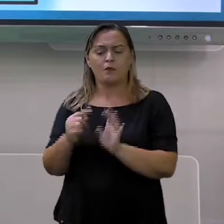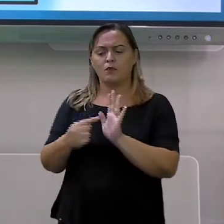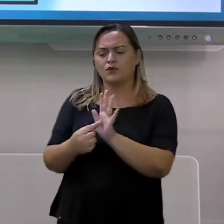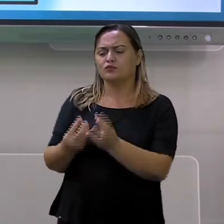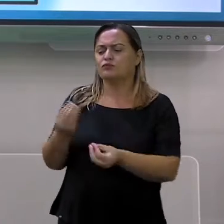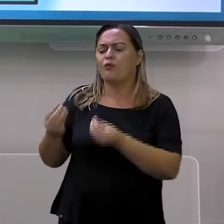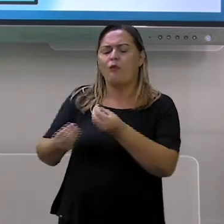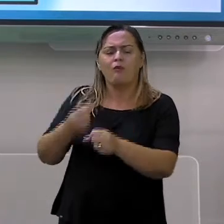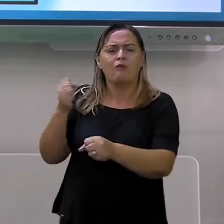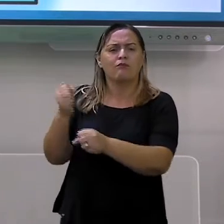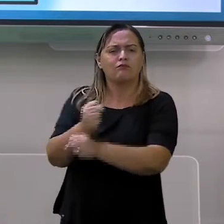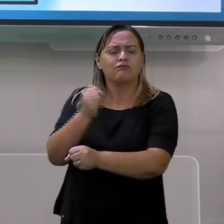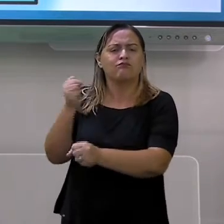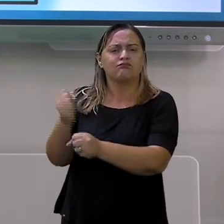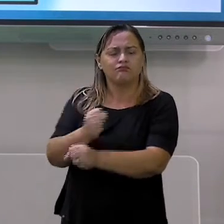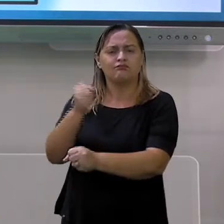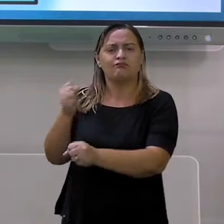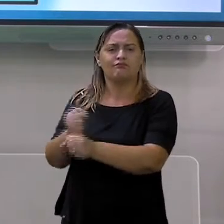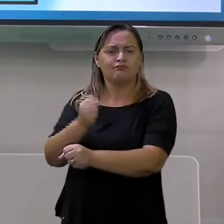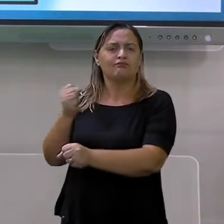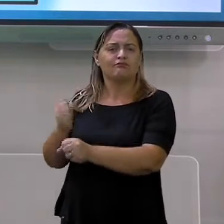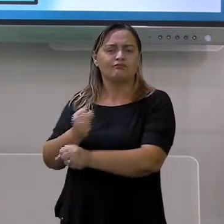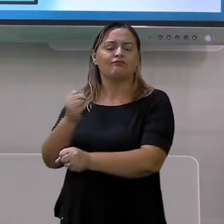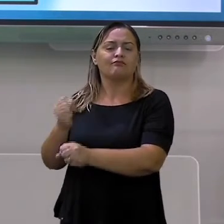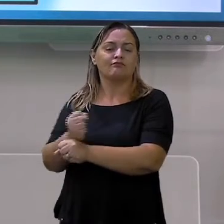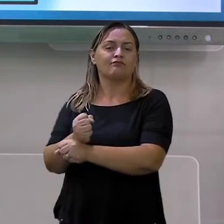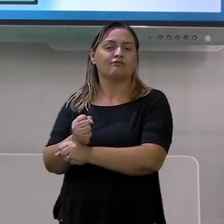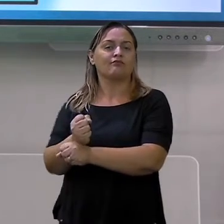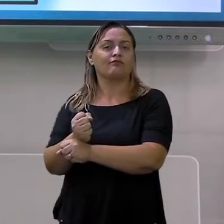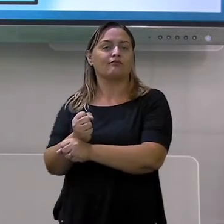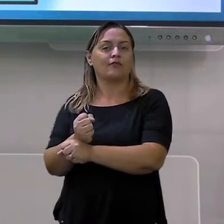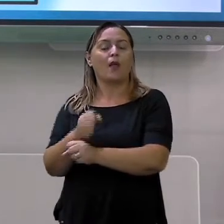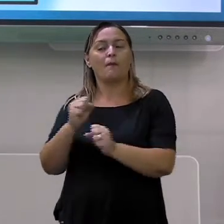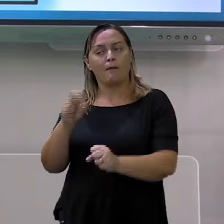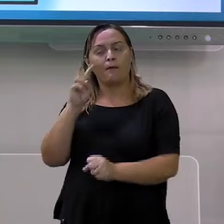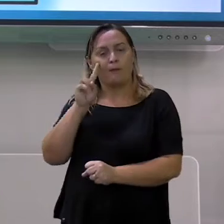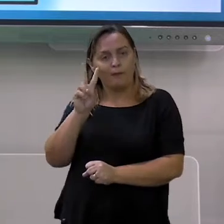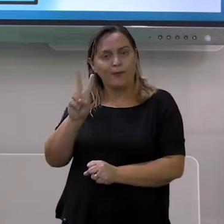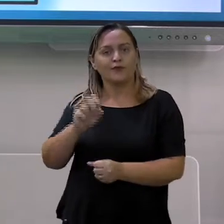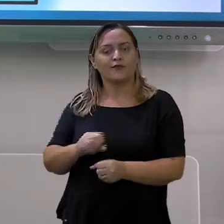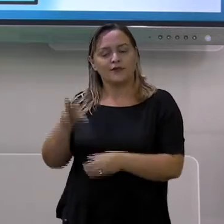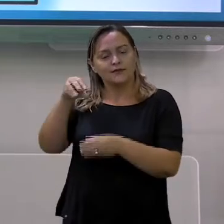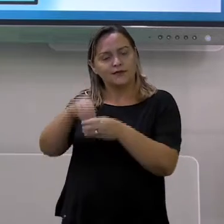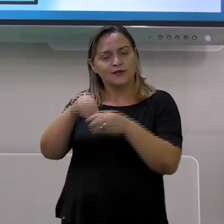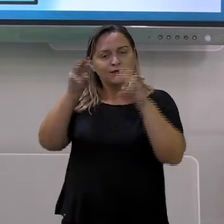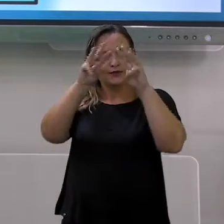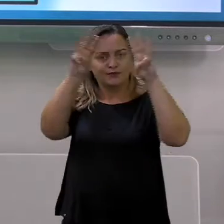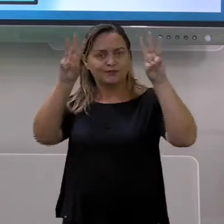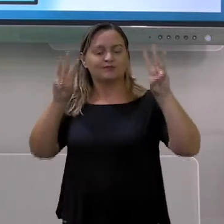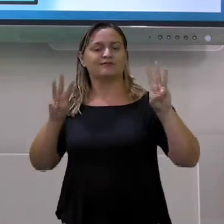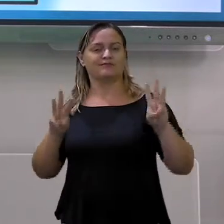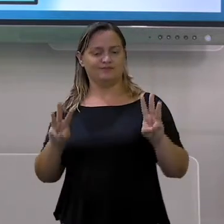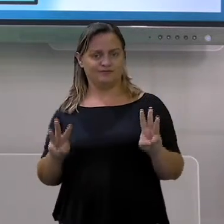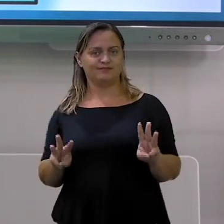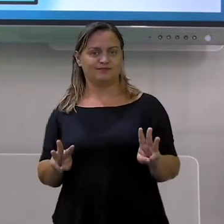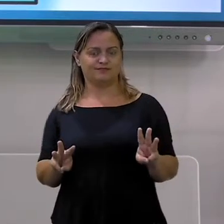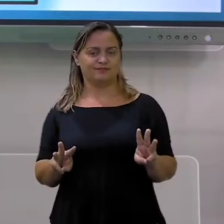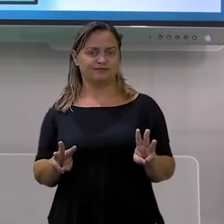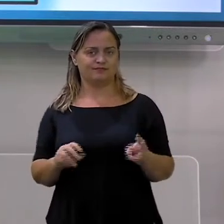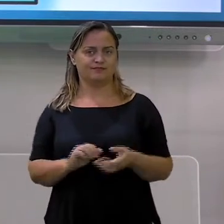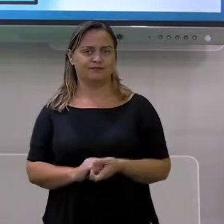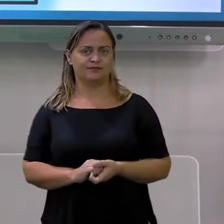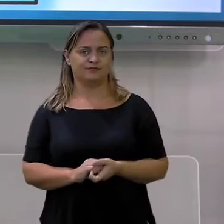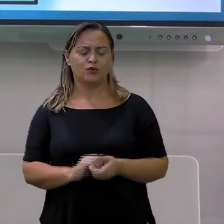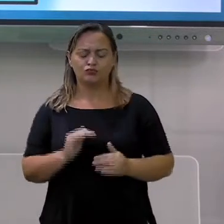sendo registradas. E dentro do museu você consegue assistir um curto filme sobre todo